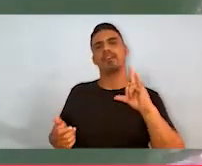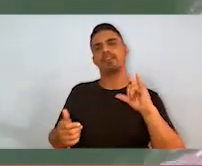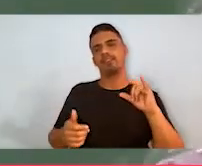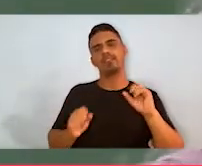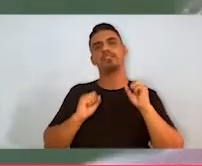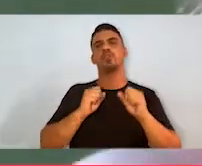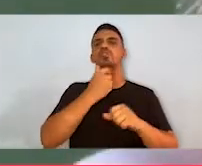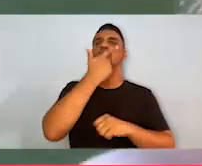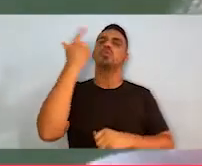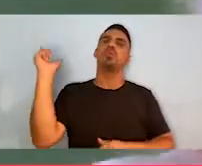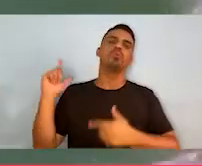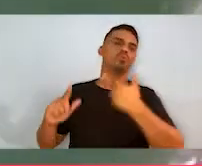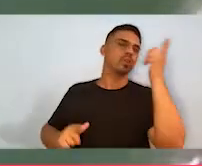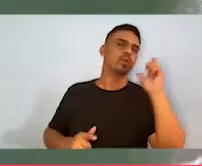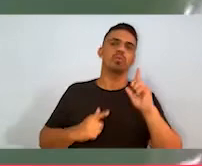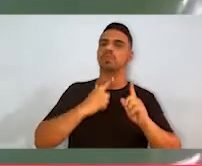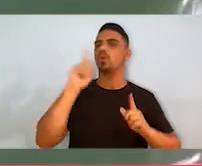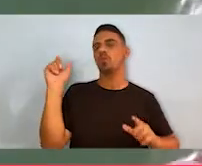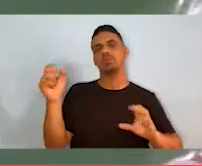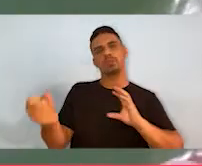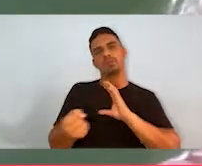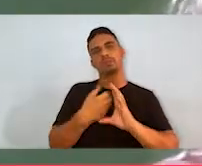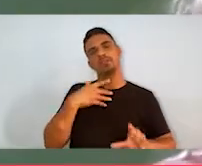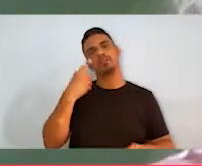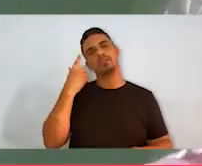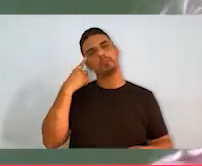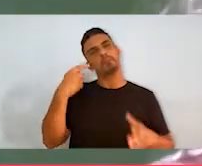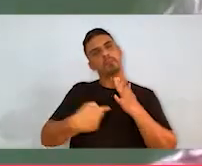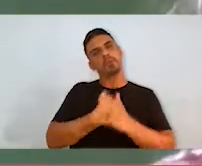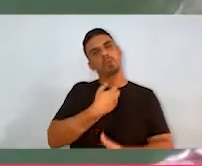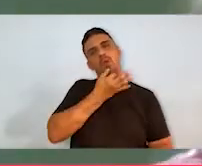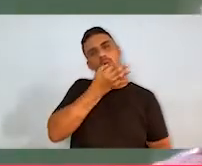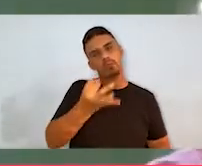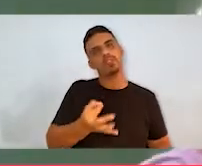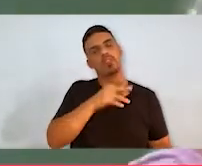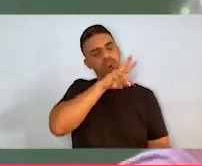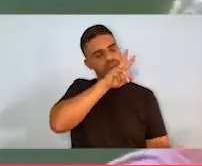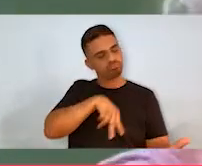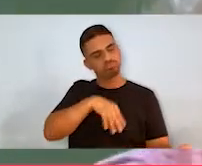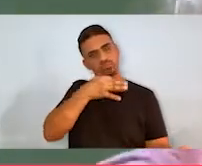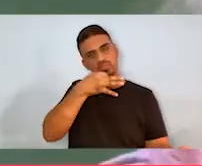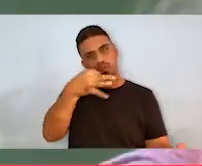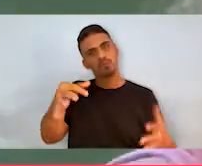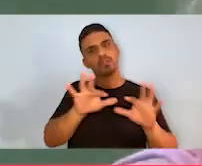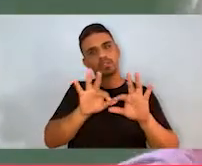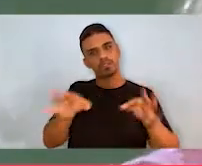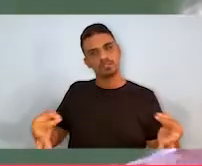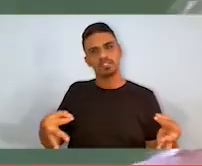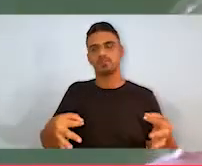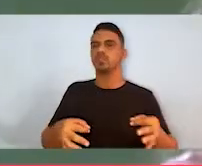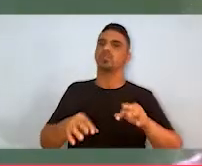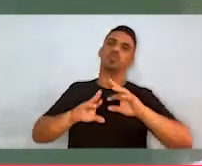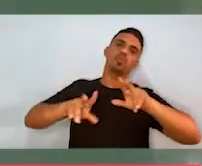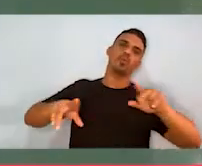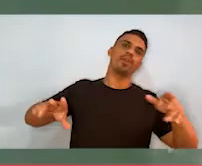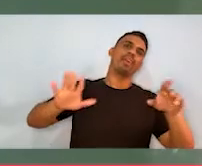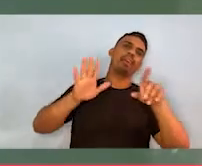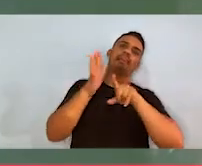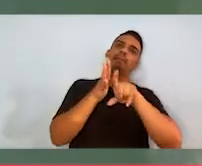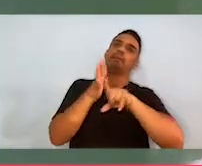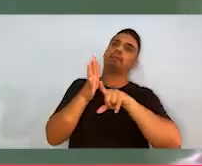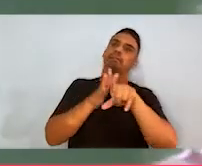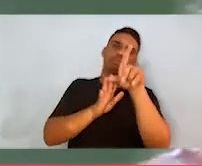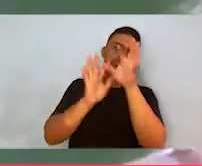coisas também. Tem muita gente, às vezes, que vai, me manda algum trabalho, fala o que você acha disso. Eu dou uma opiniãozinha, nem sempre vai ser aquela